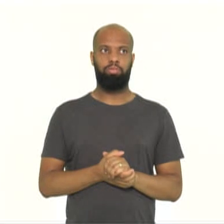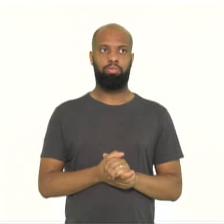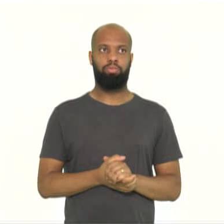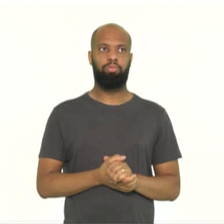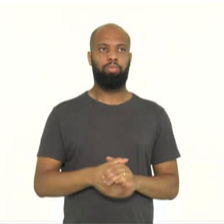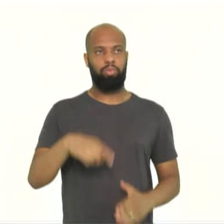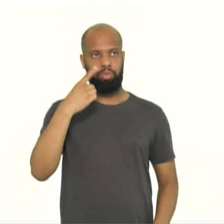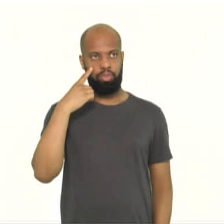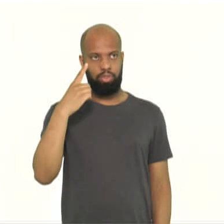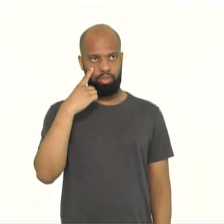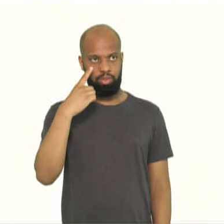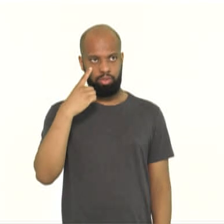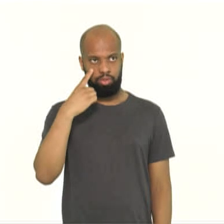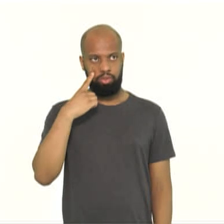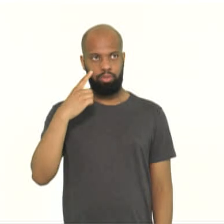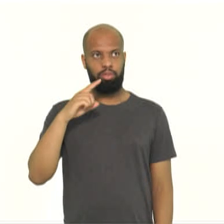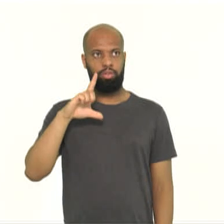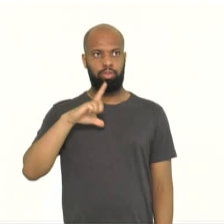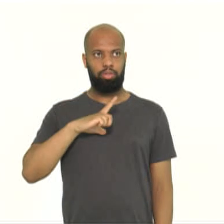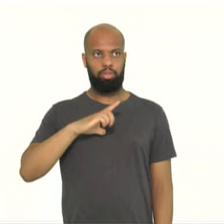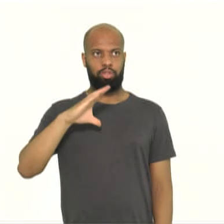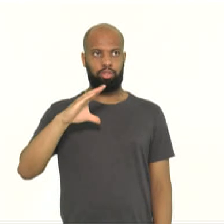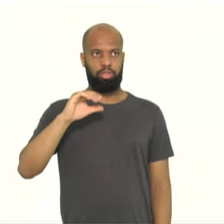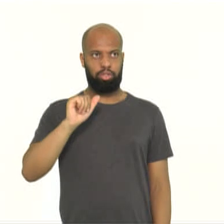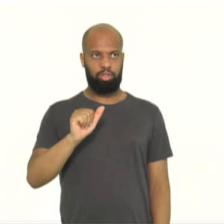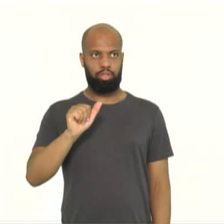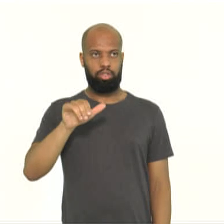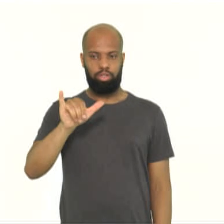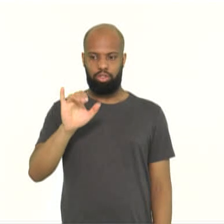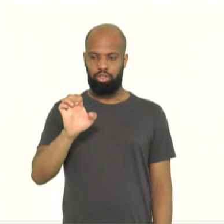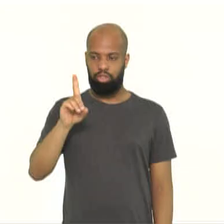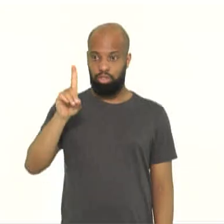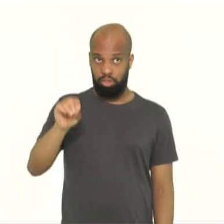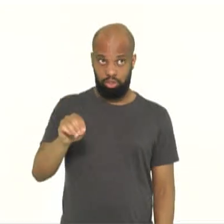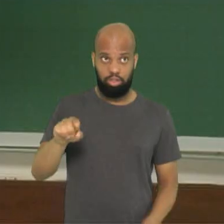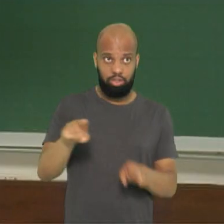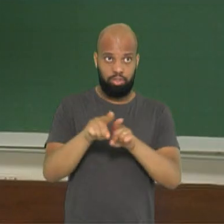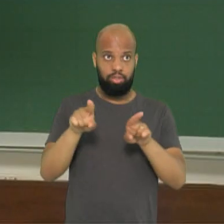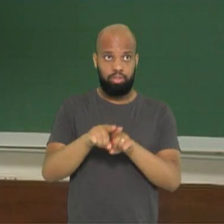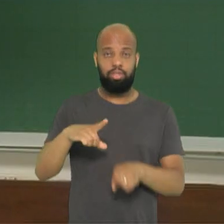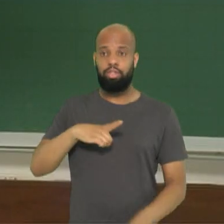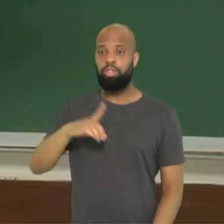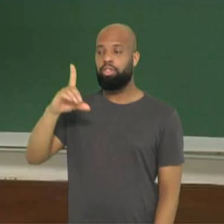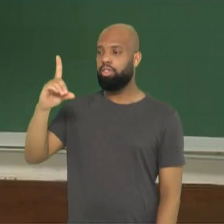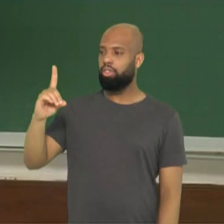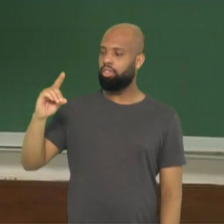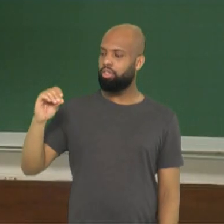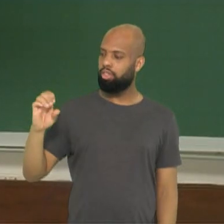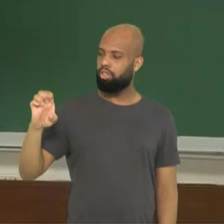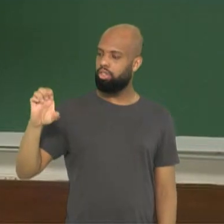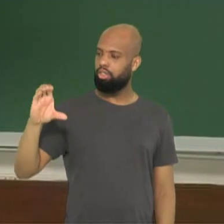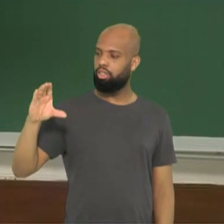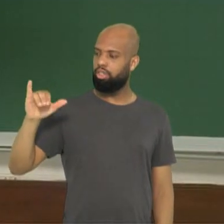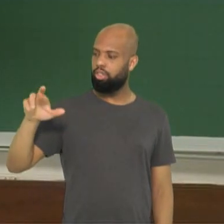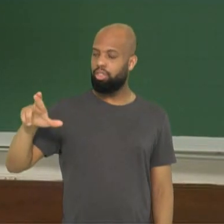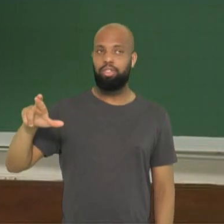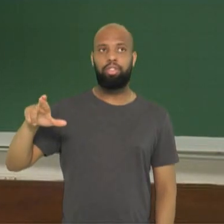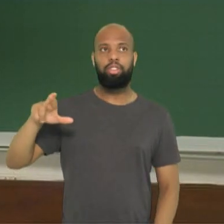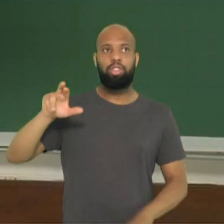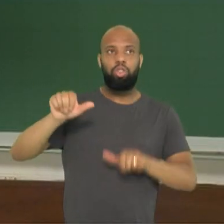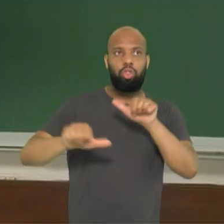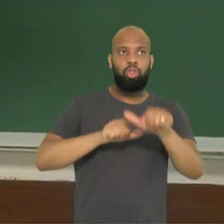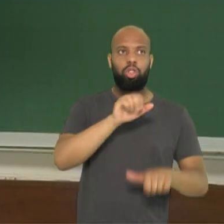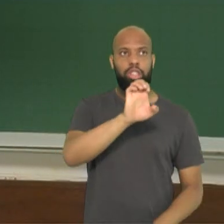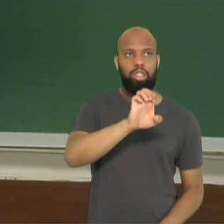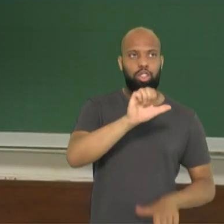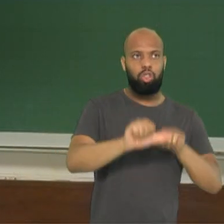le está diciendo, verbo decir, você mudou, cambiou a vocal E, né, a letra